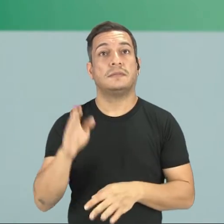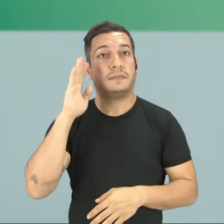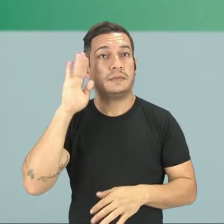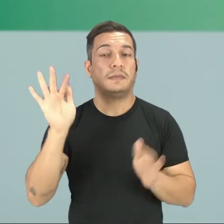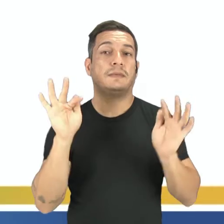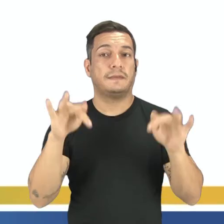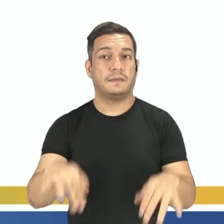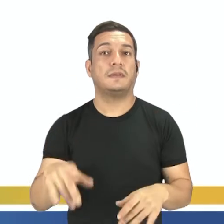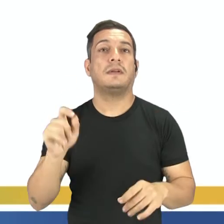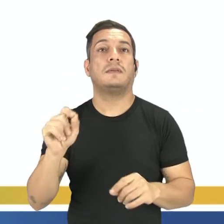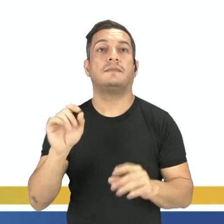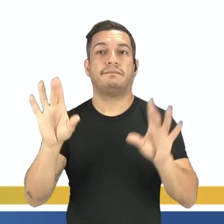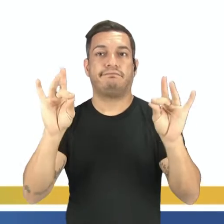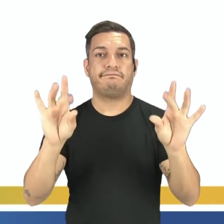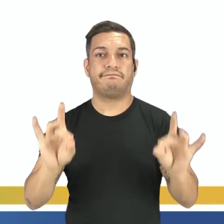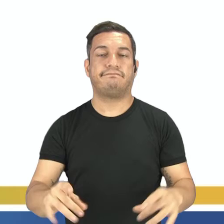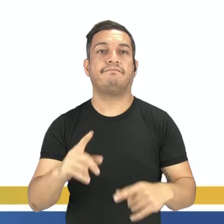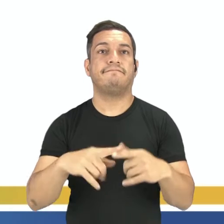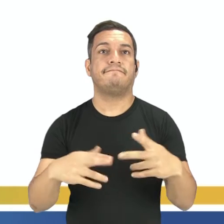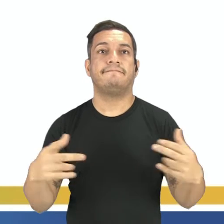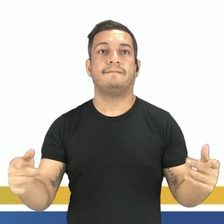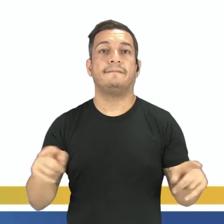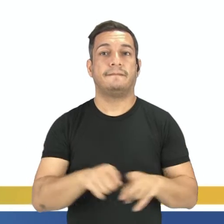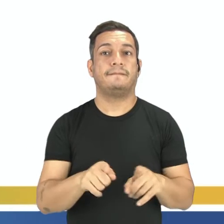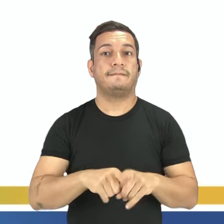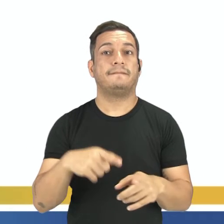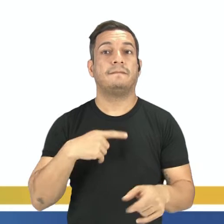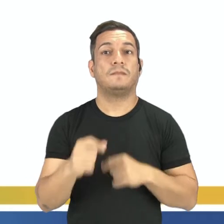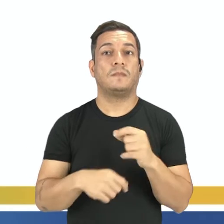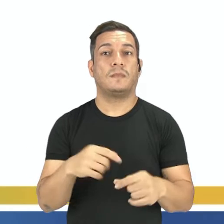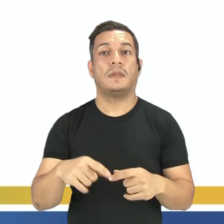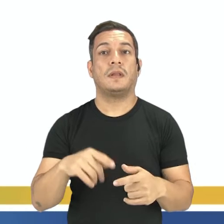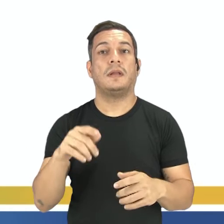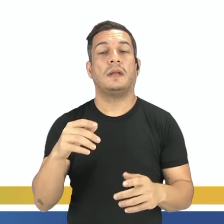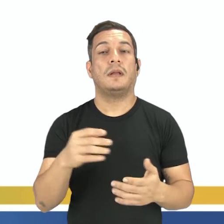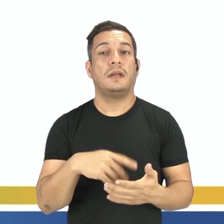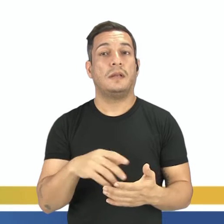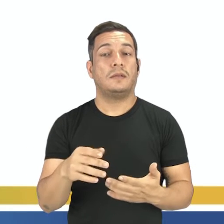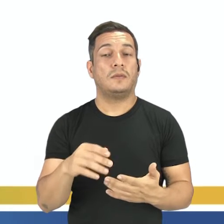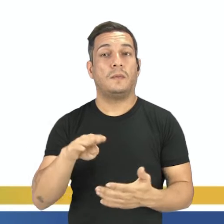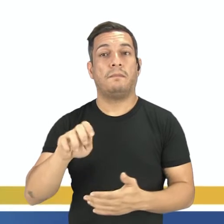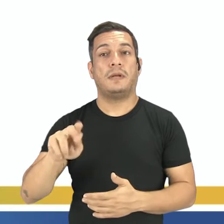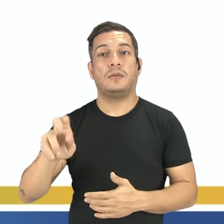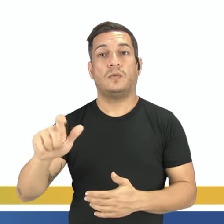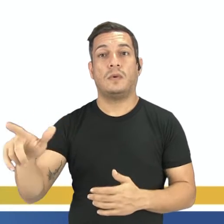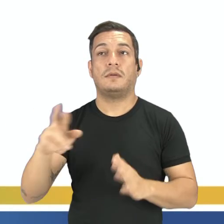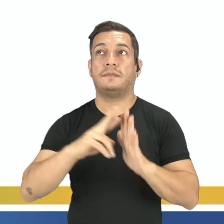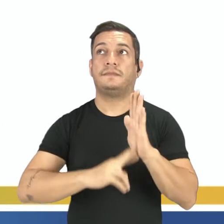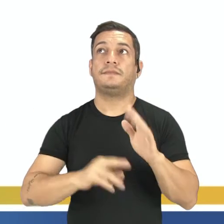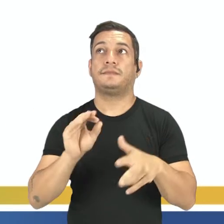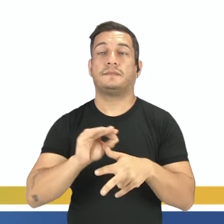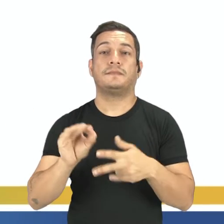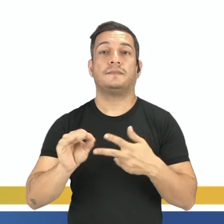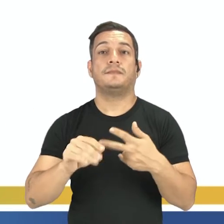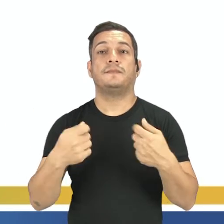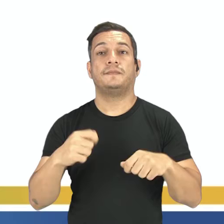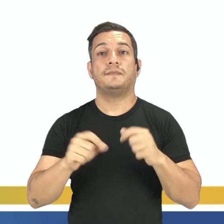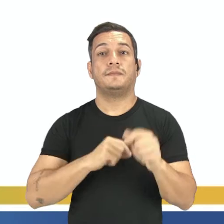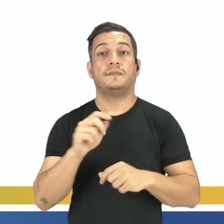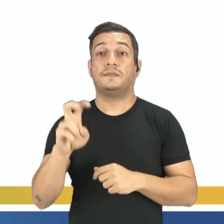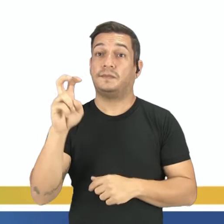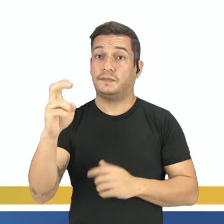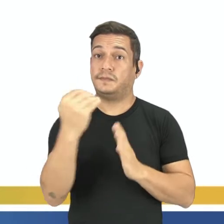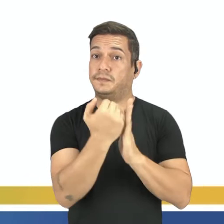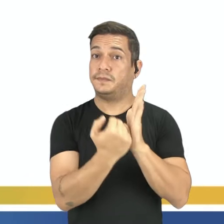mais detalhada. Esse material está, inclusive, disponível no Manual de Redação do Enem. E nós temos que atender a alguns elementos aqui. Na verdade, são